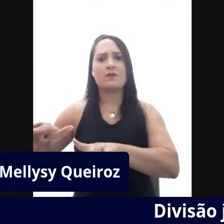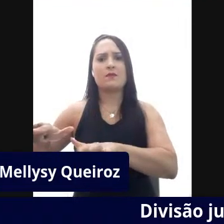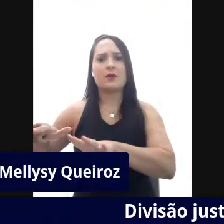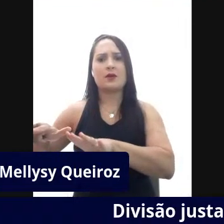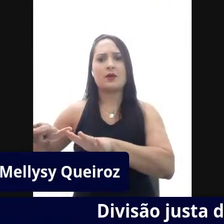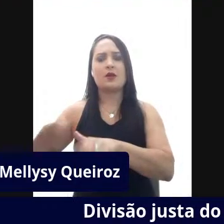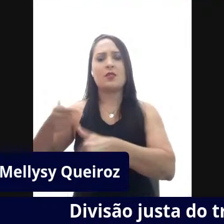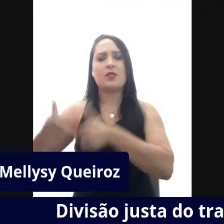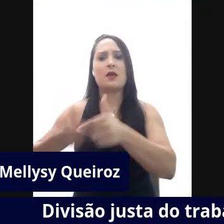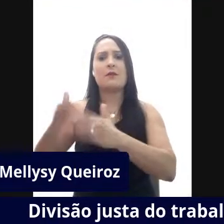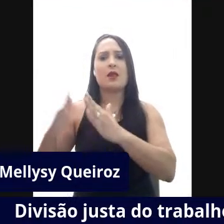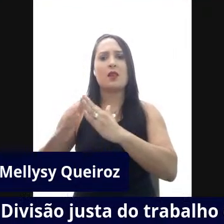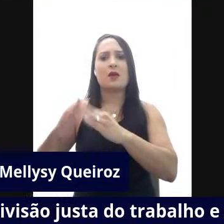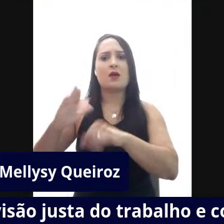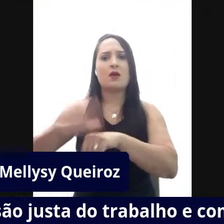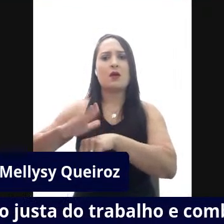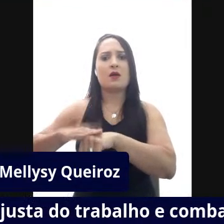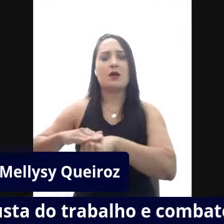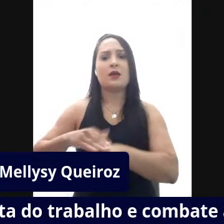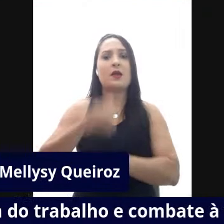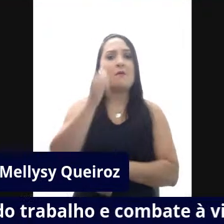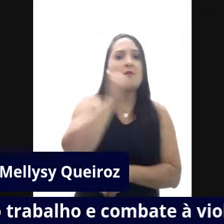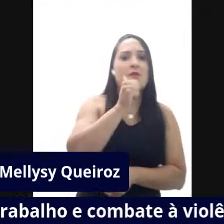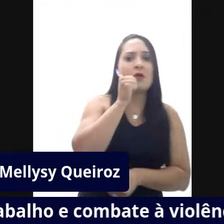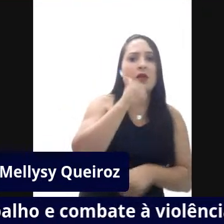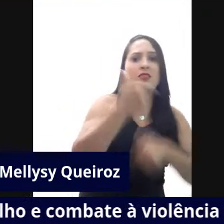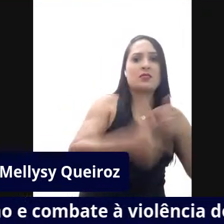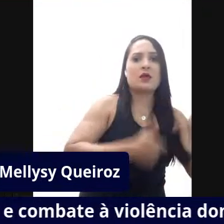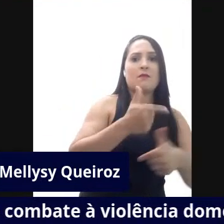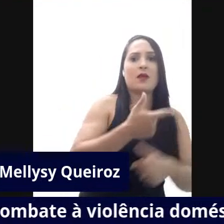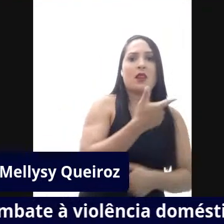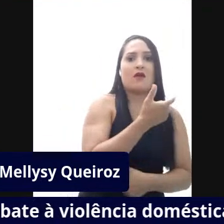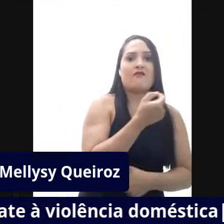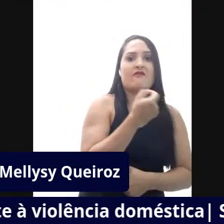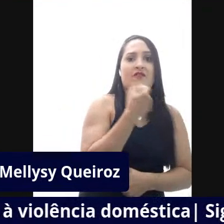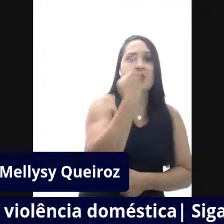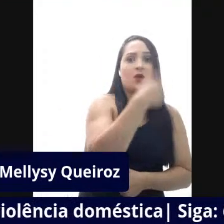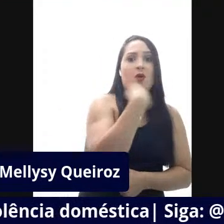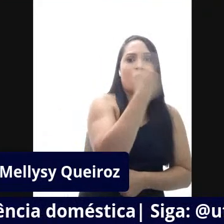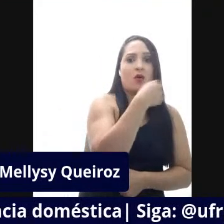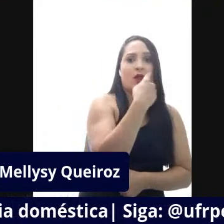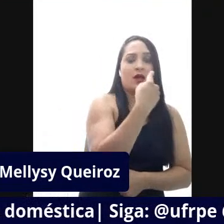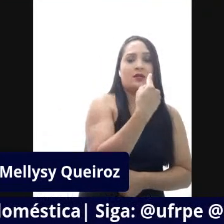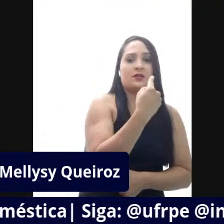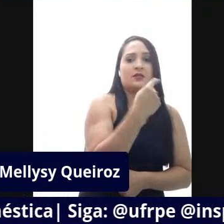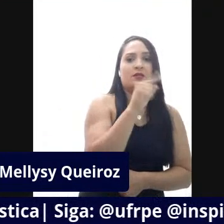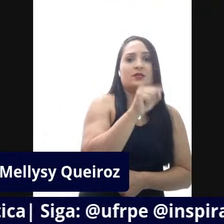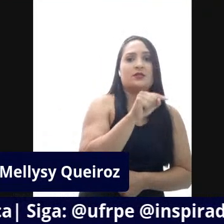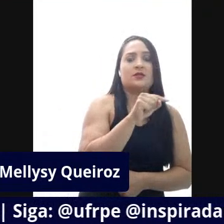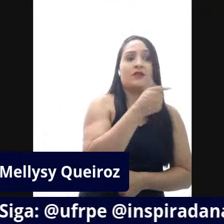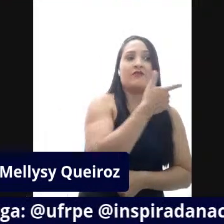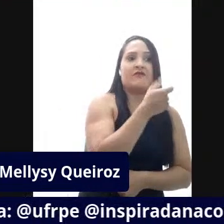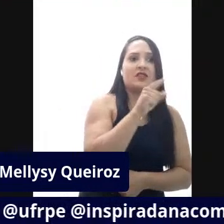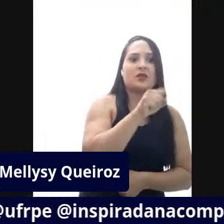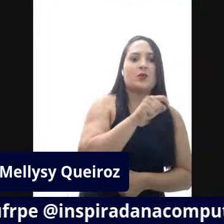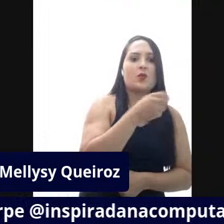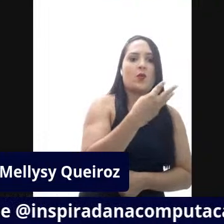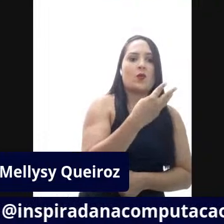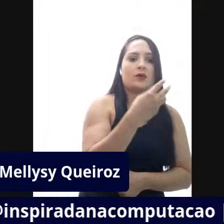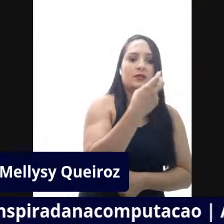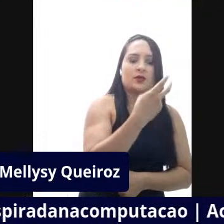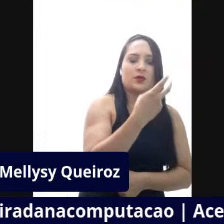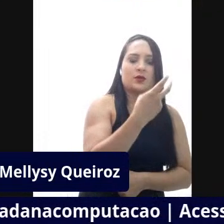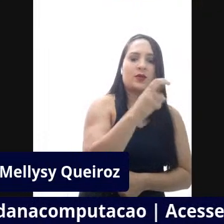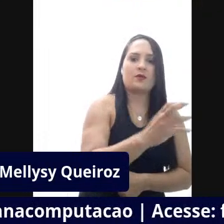as mulheres elas desenvolviam 20 horas e 54 minutos. De 2016 para 2019,